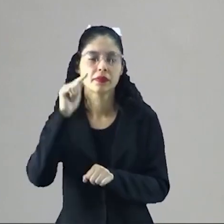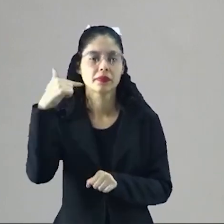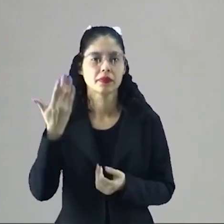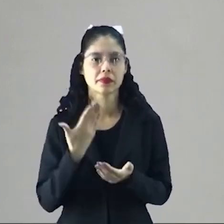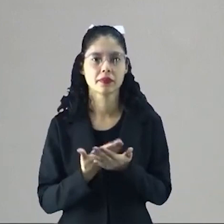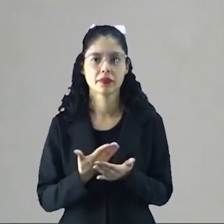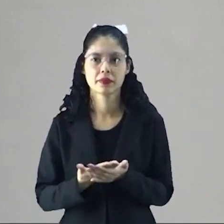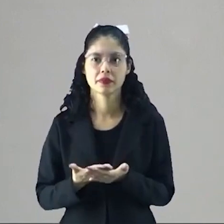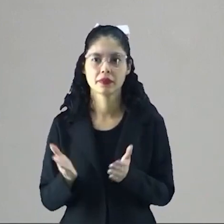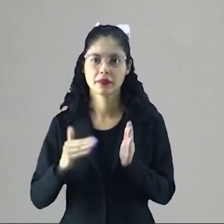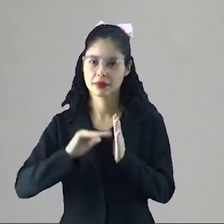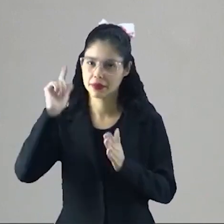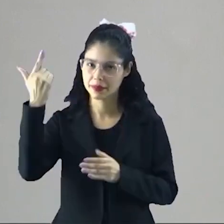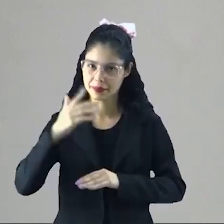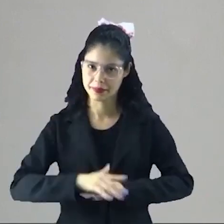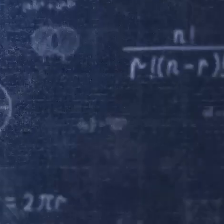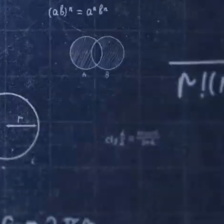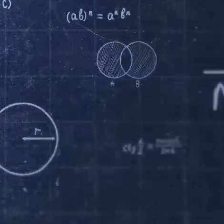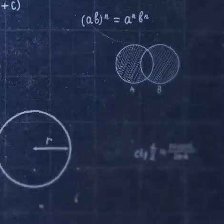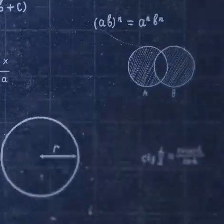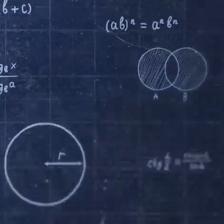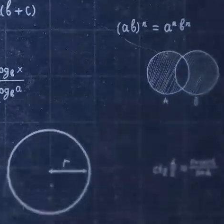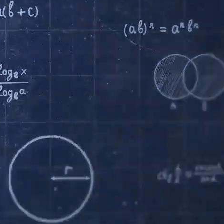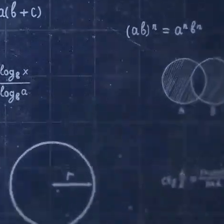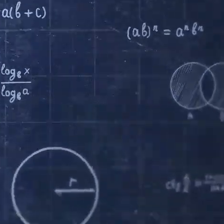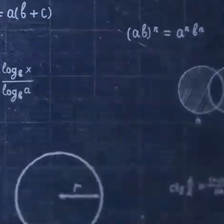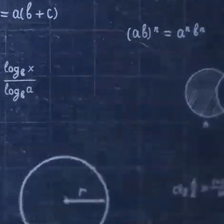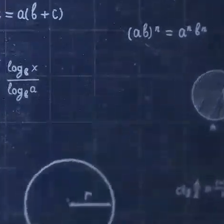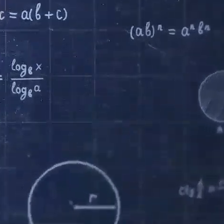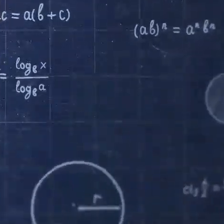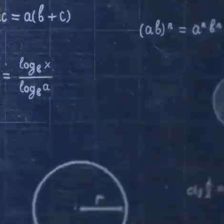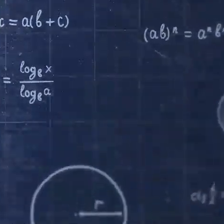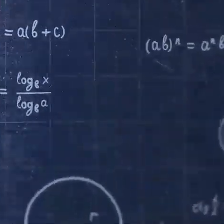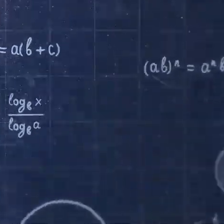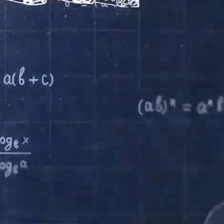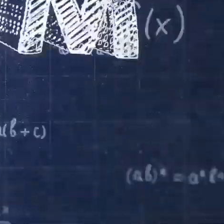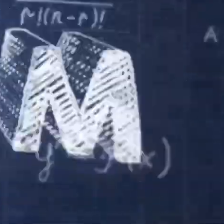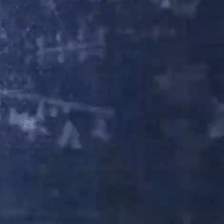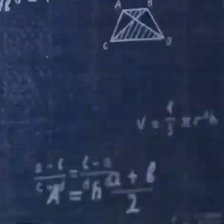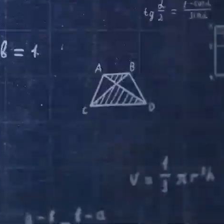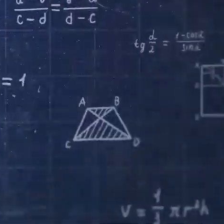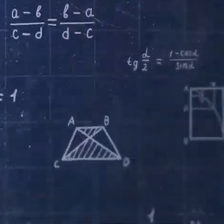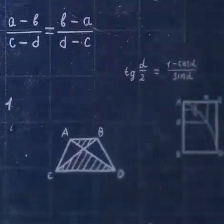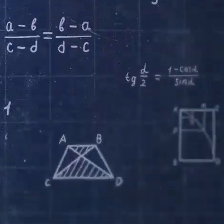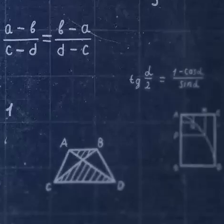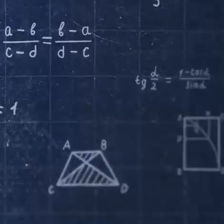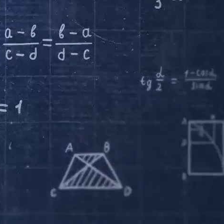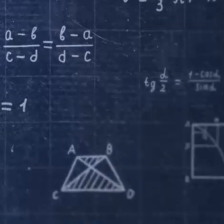próxima aula. Até lá!